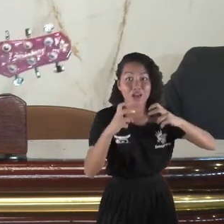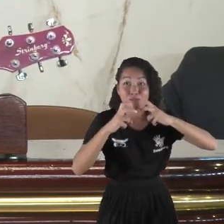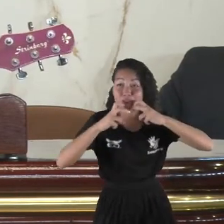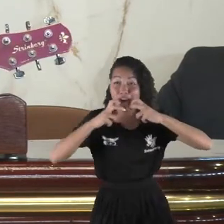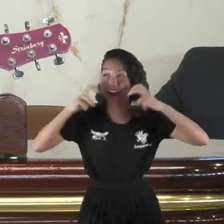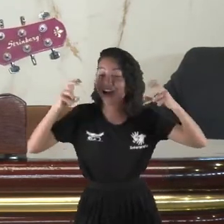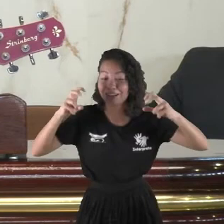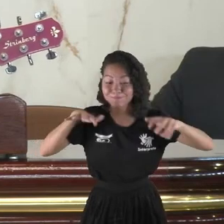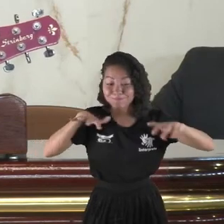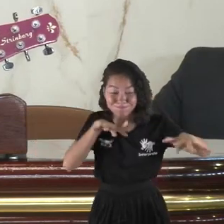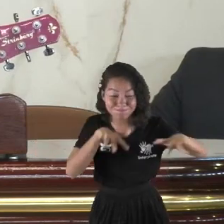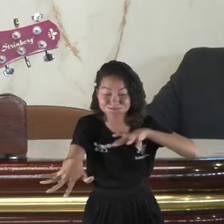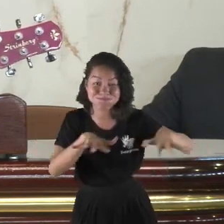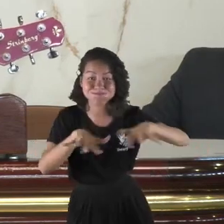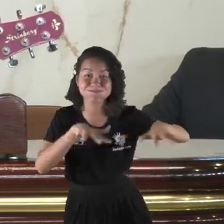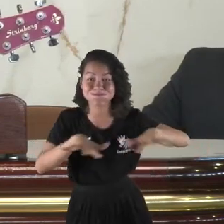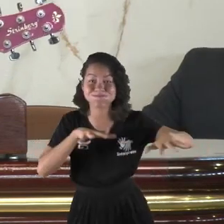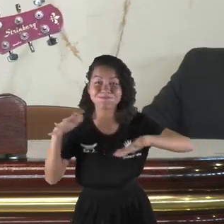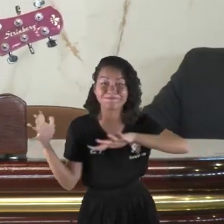diante da